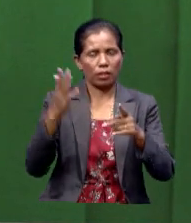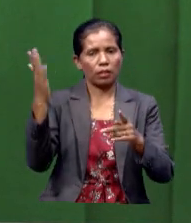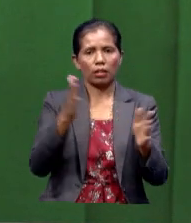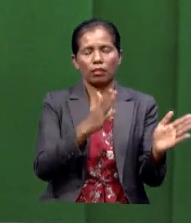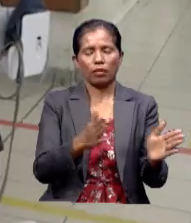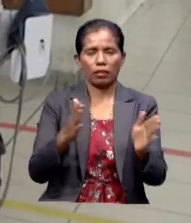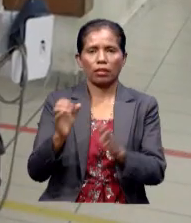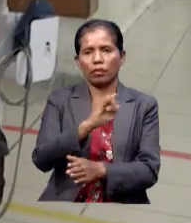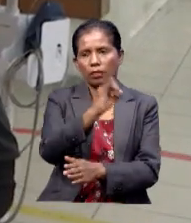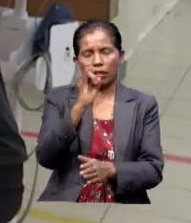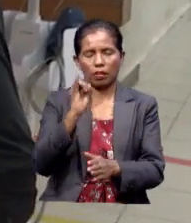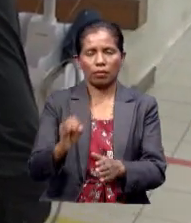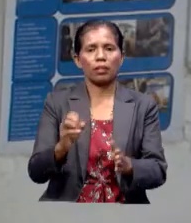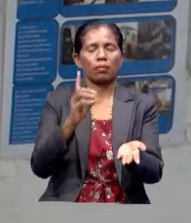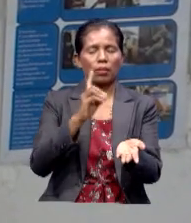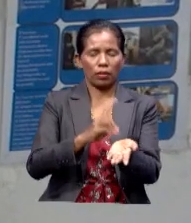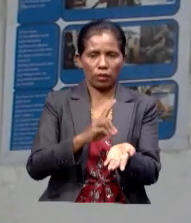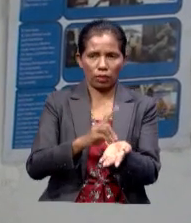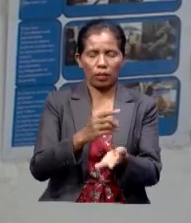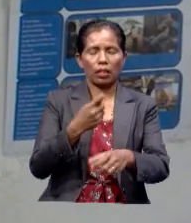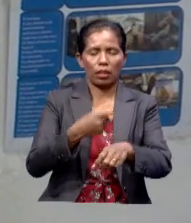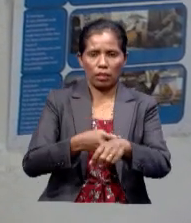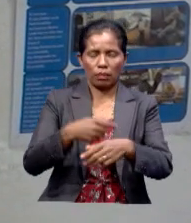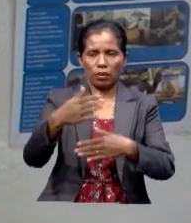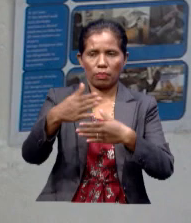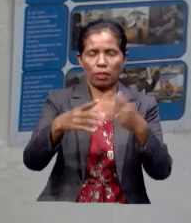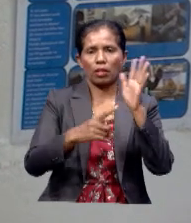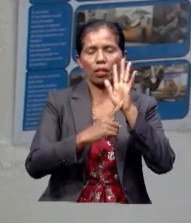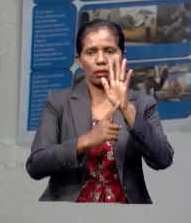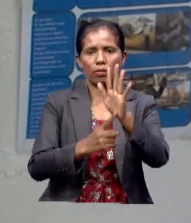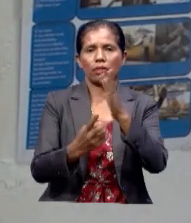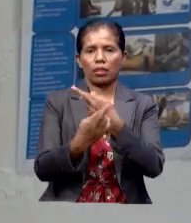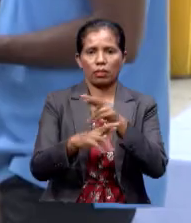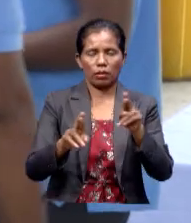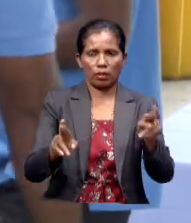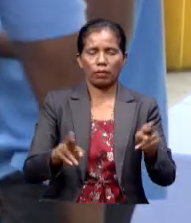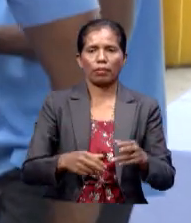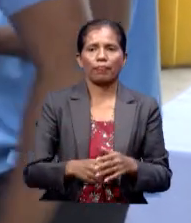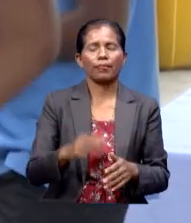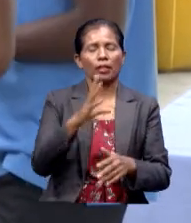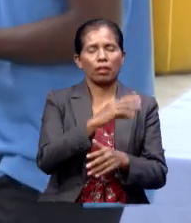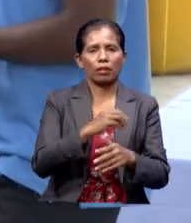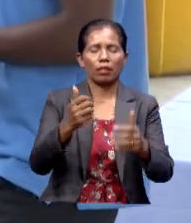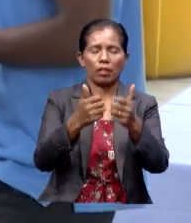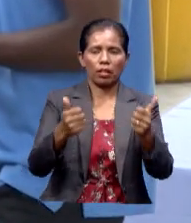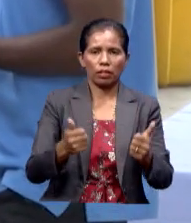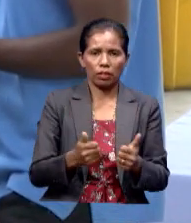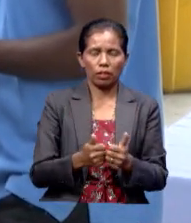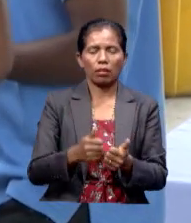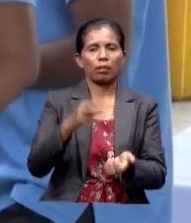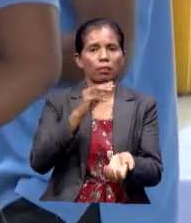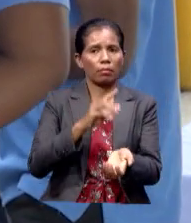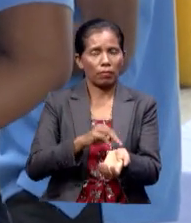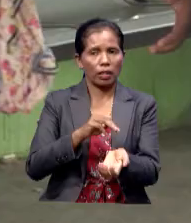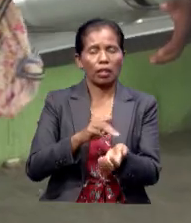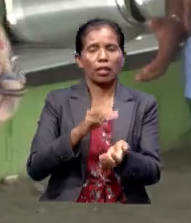prosesu investigasaun ba mediku ne no ia tempu badak se fosai nia resultado. Nomos Asosiasão Médicos Timor-Leste